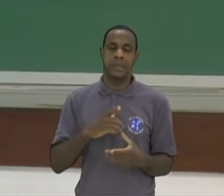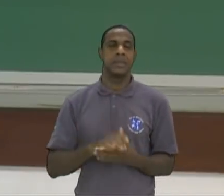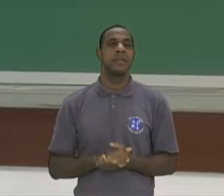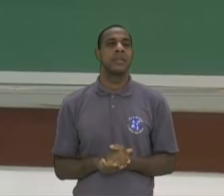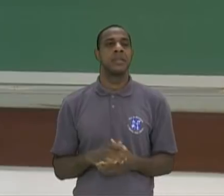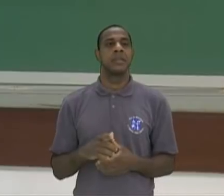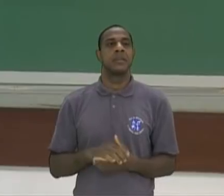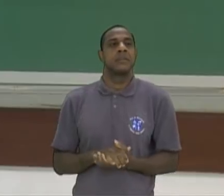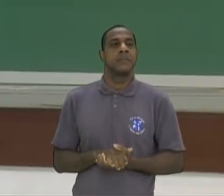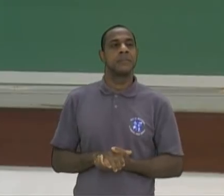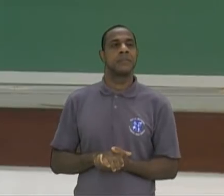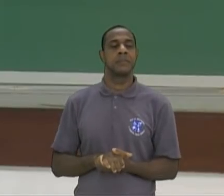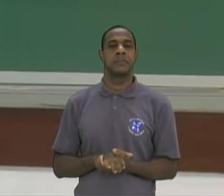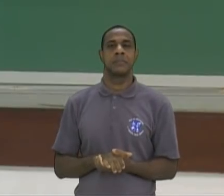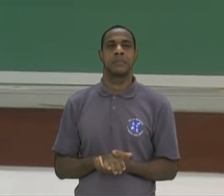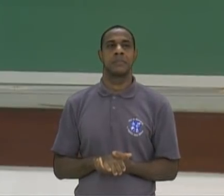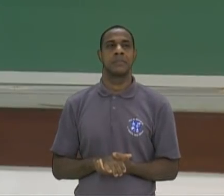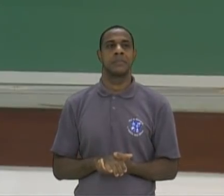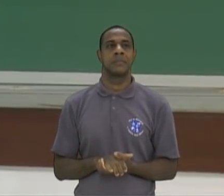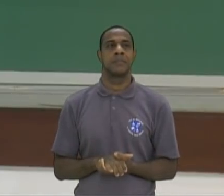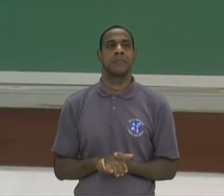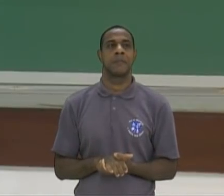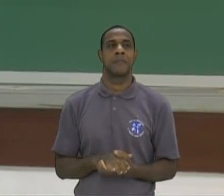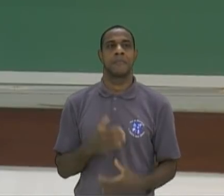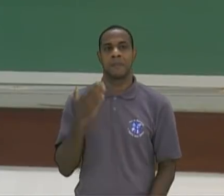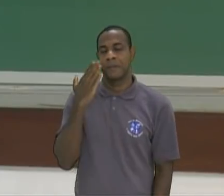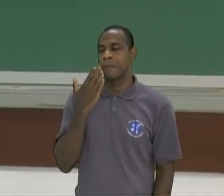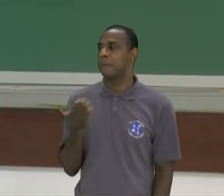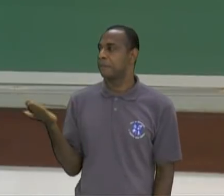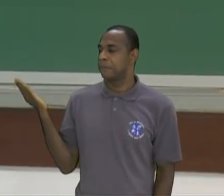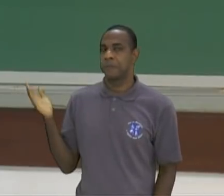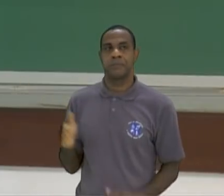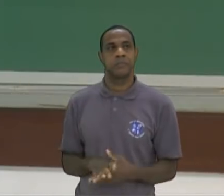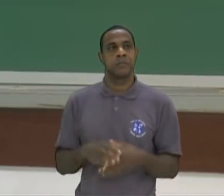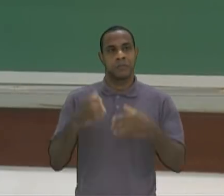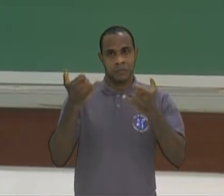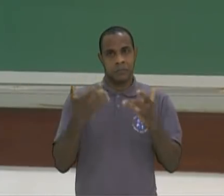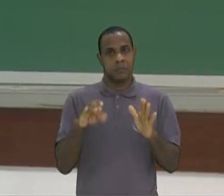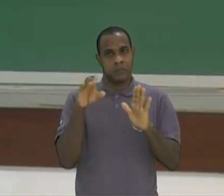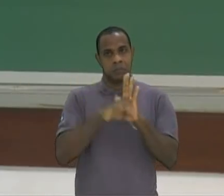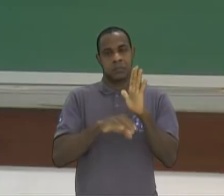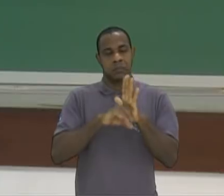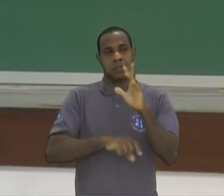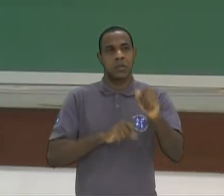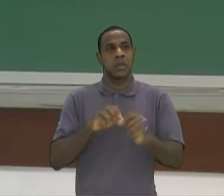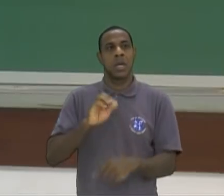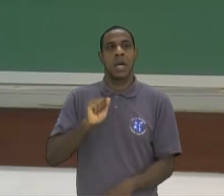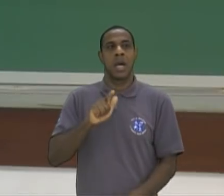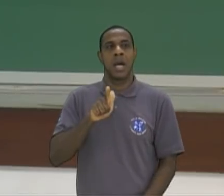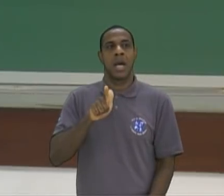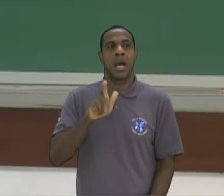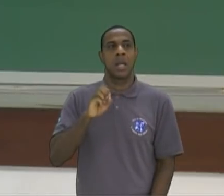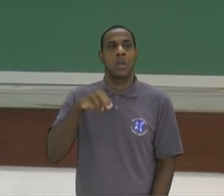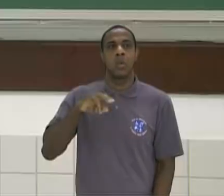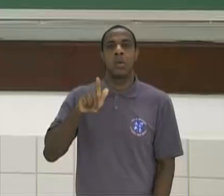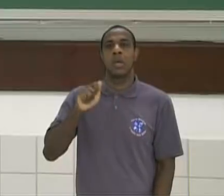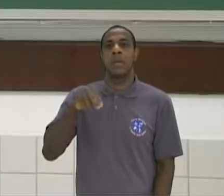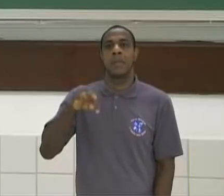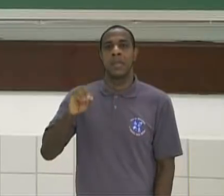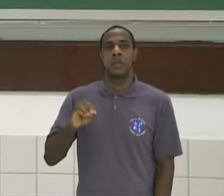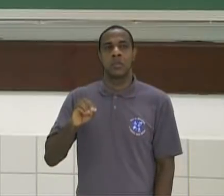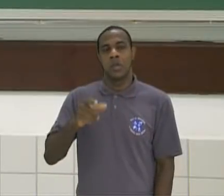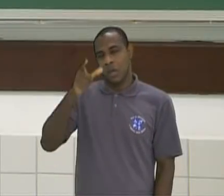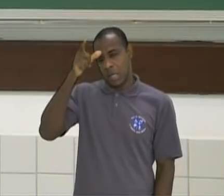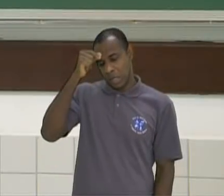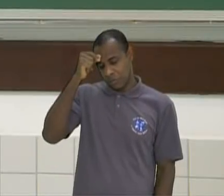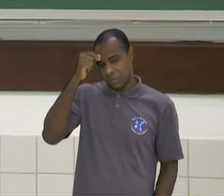ideia da antiginástica. Então, definindo aqui novamente o que é alongamento, o que é relaxamentos,